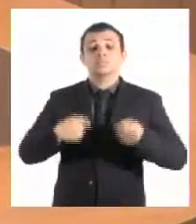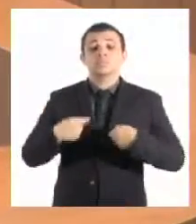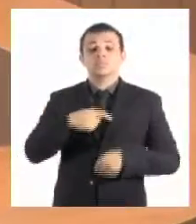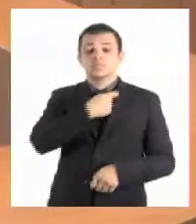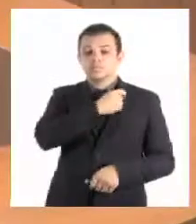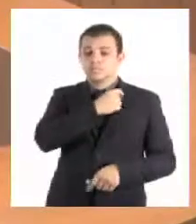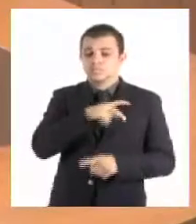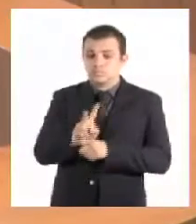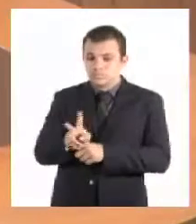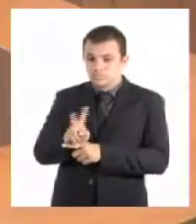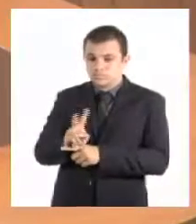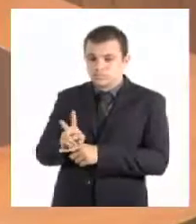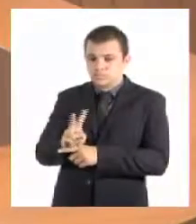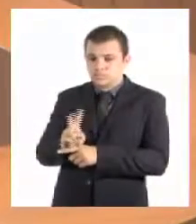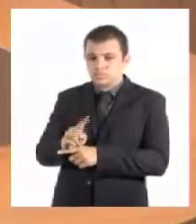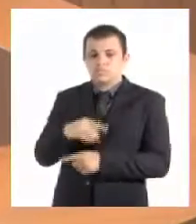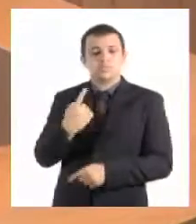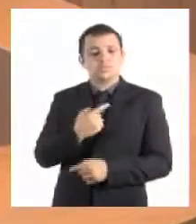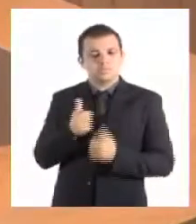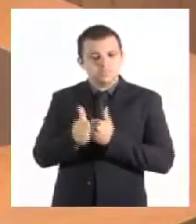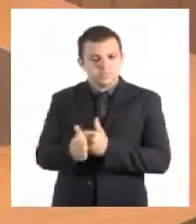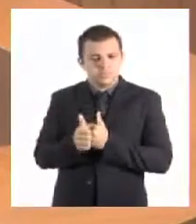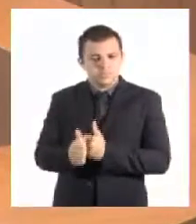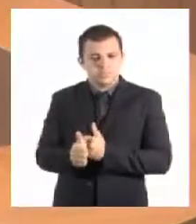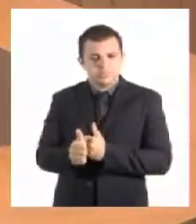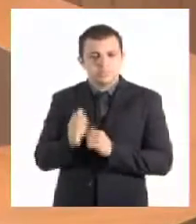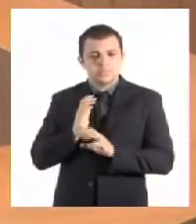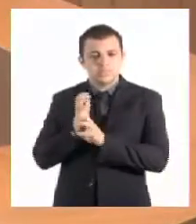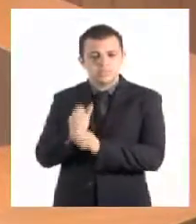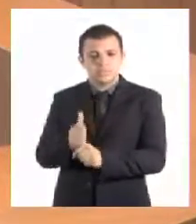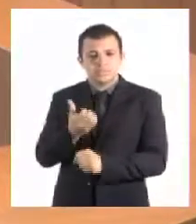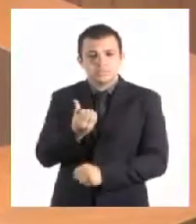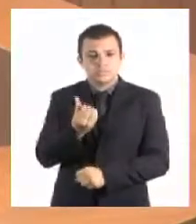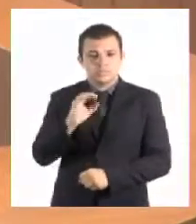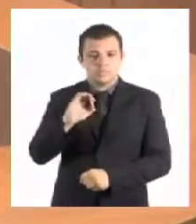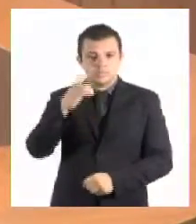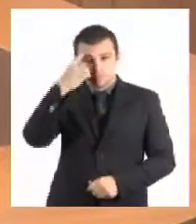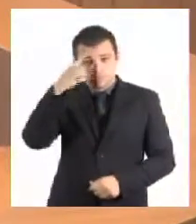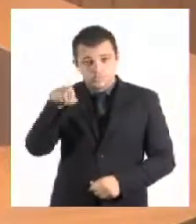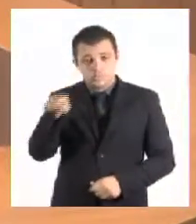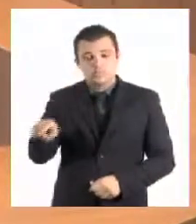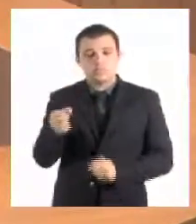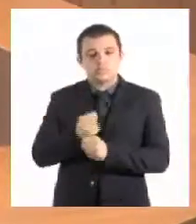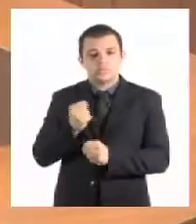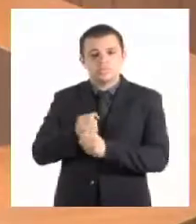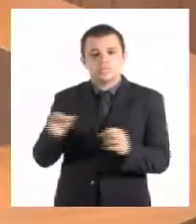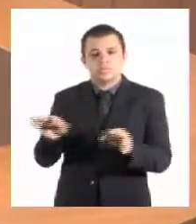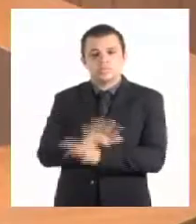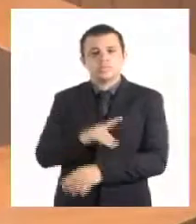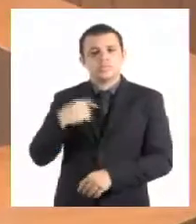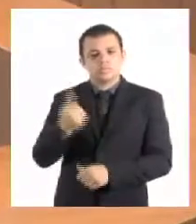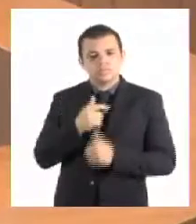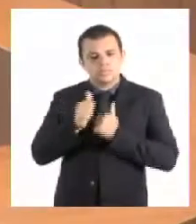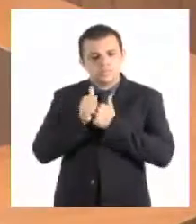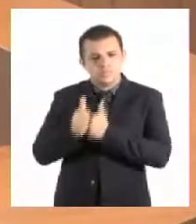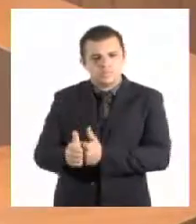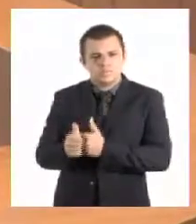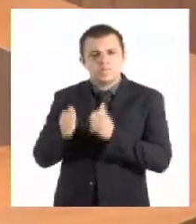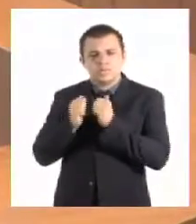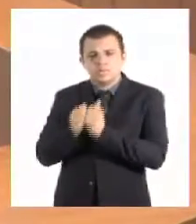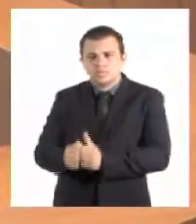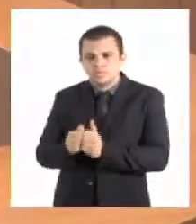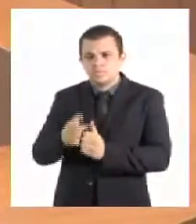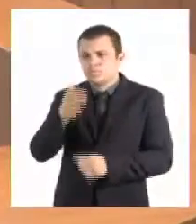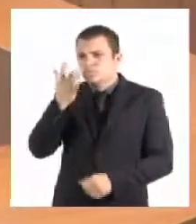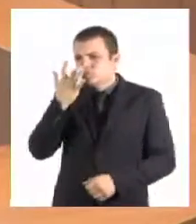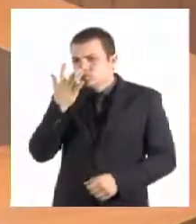obras e acompanhamento delas. São 60 dias para que essa obra seja concluída. Vamos acompanhar, vamos